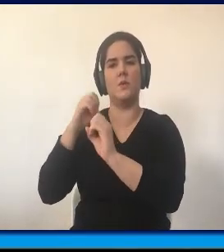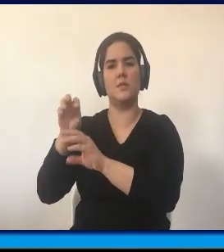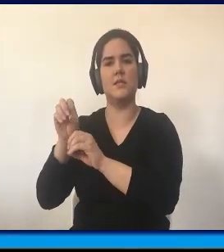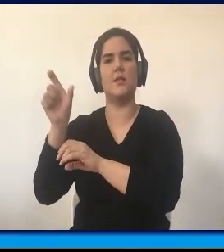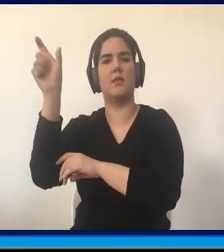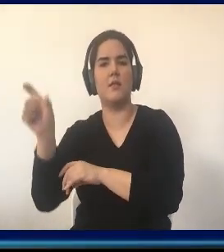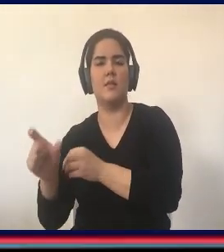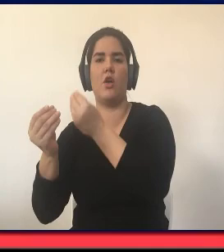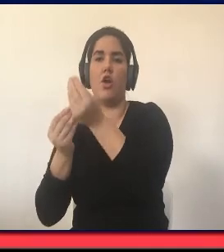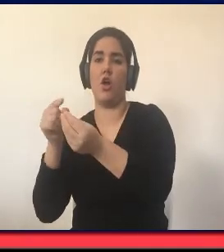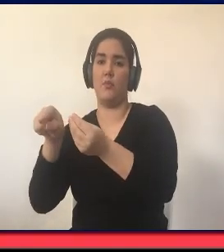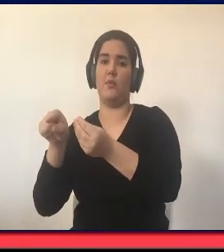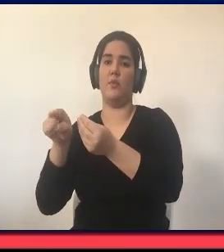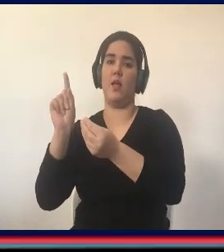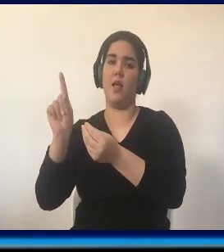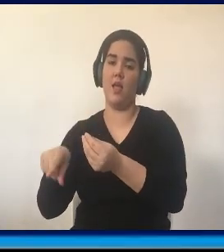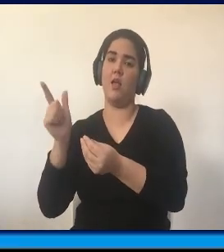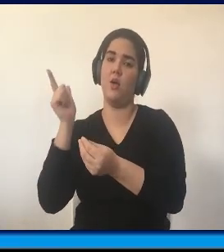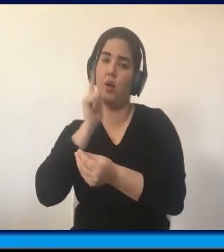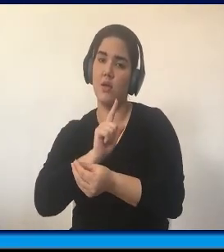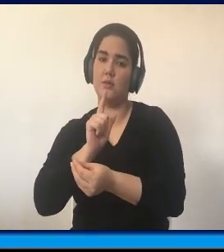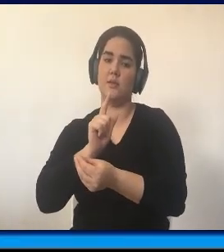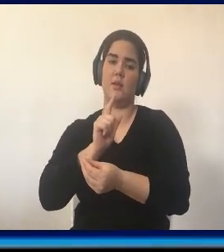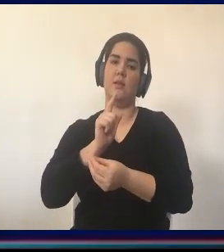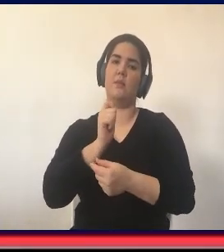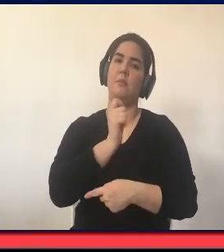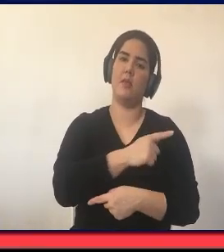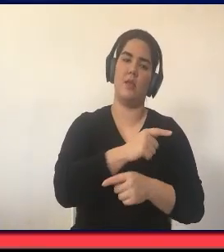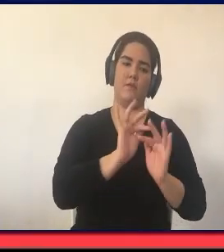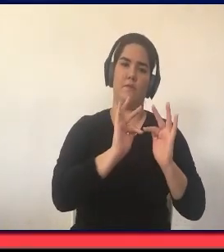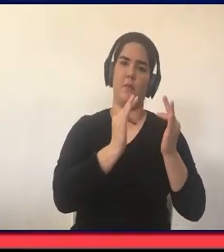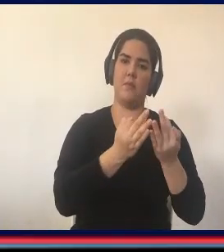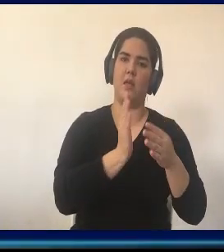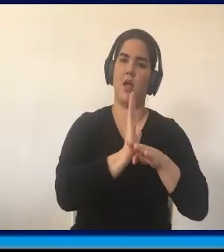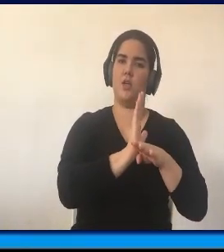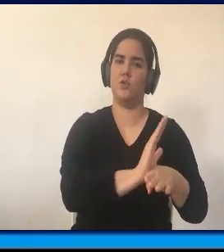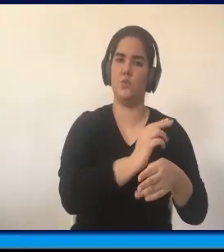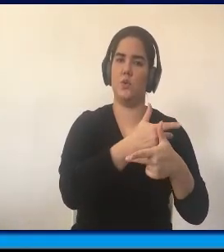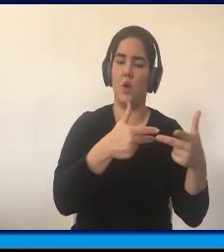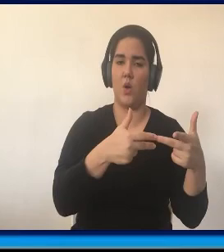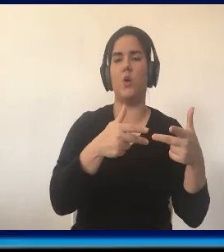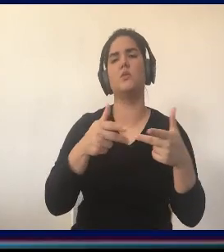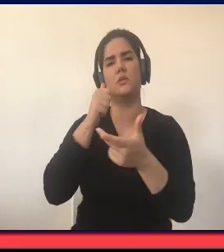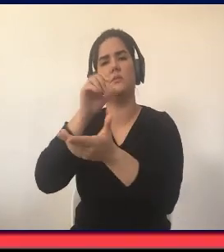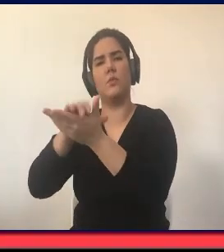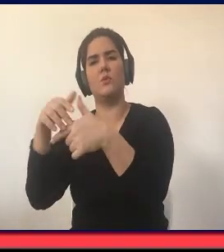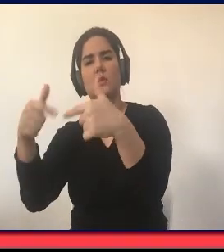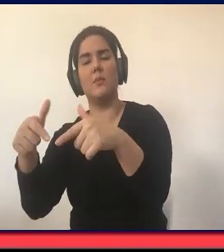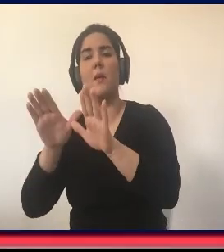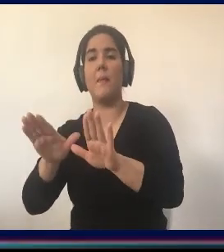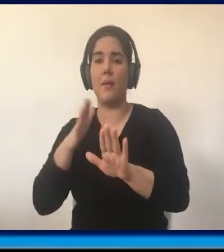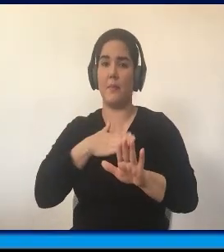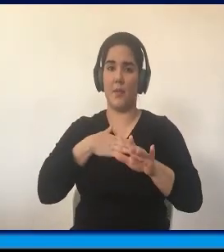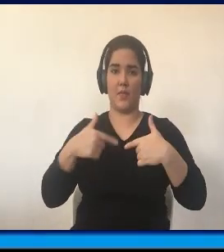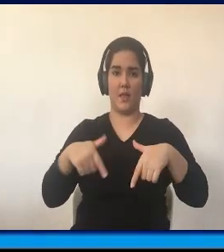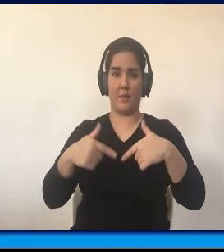o valor que vai pagar o subsídio da família. Eu sei que a esposa dele trabalha, mas, cara, sabe? Então, assim, nossa, o René agora até o cara do